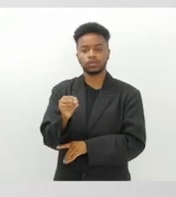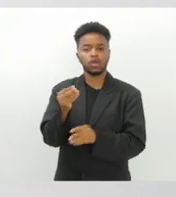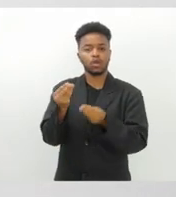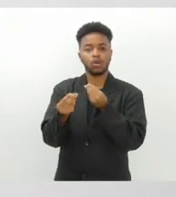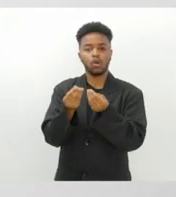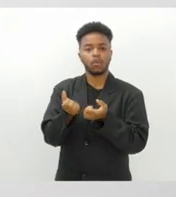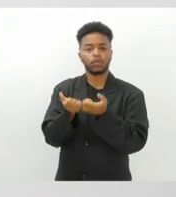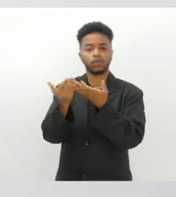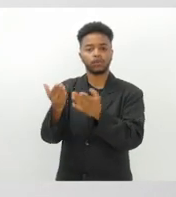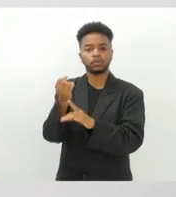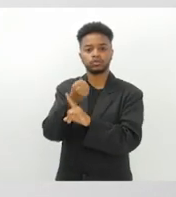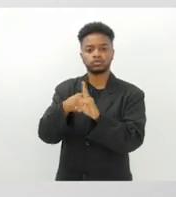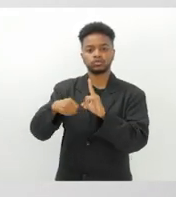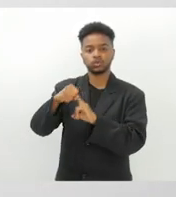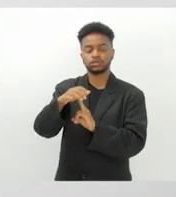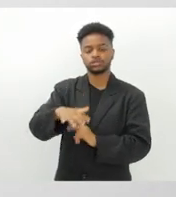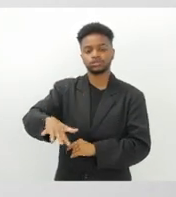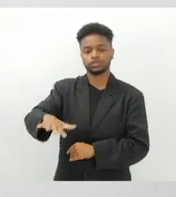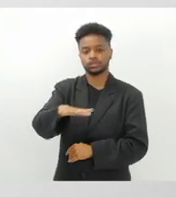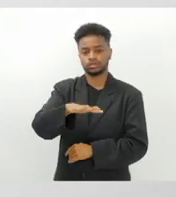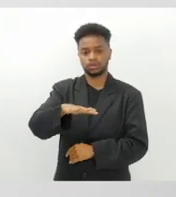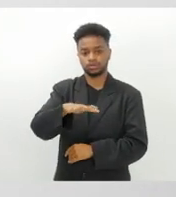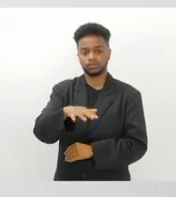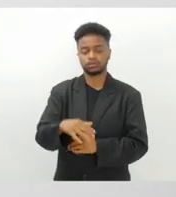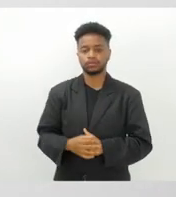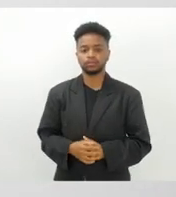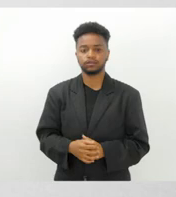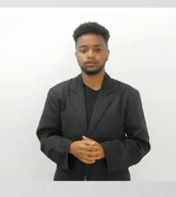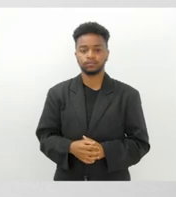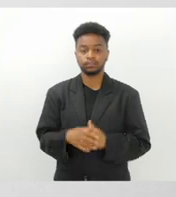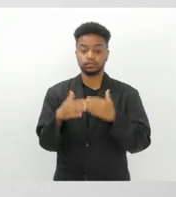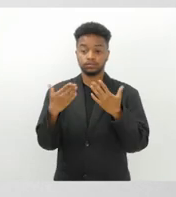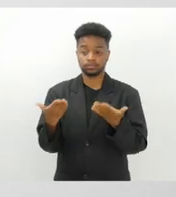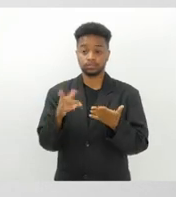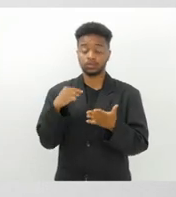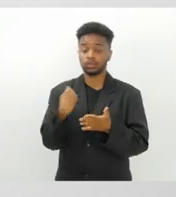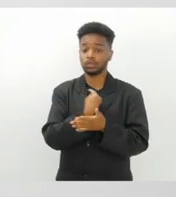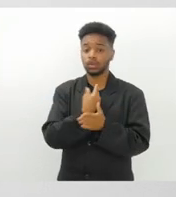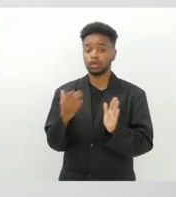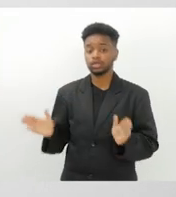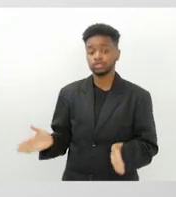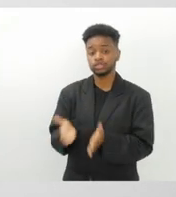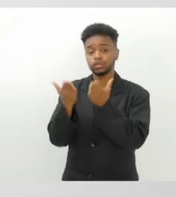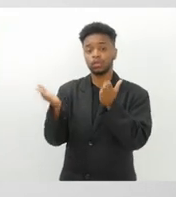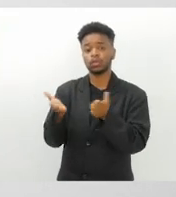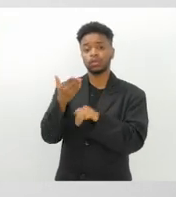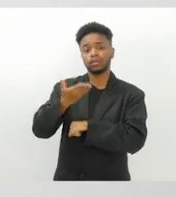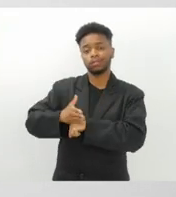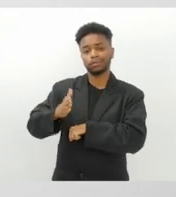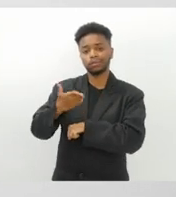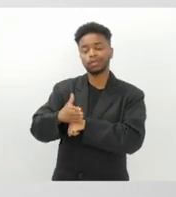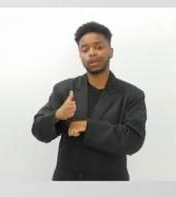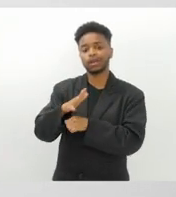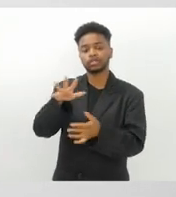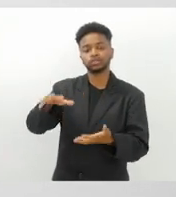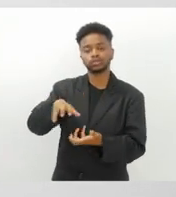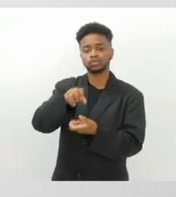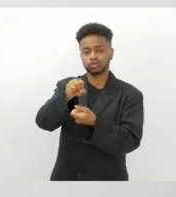a sociedade civil em geral. E aí a gente estimula práticas sustentáveis, Mãe